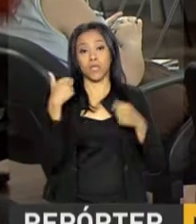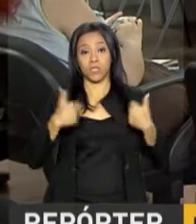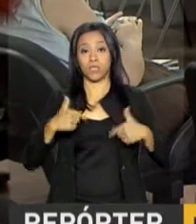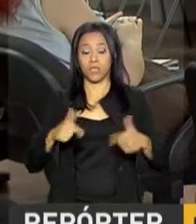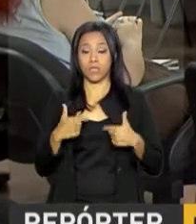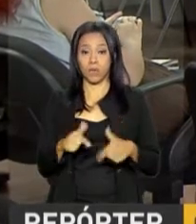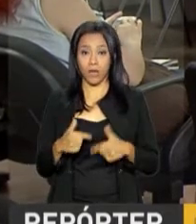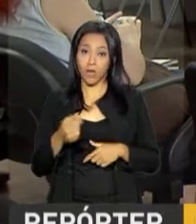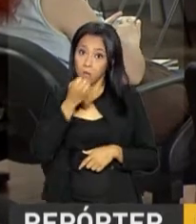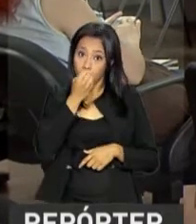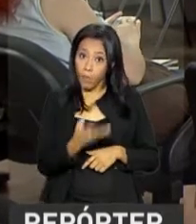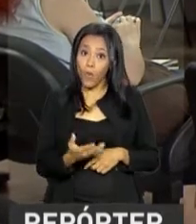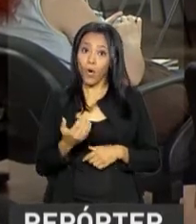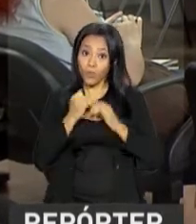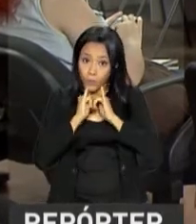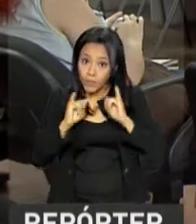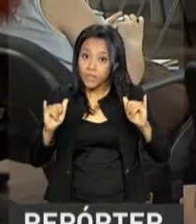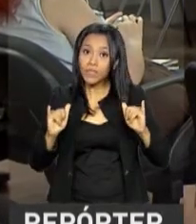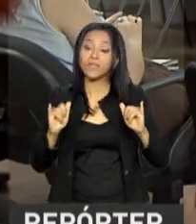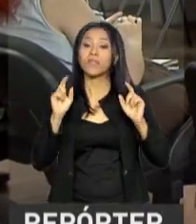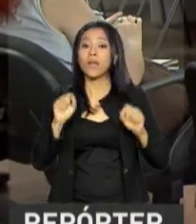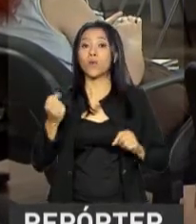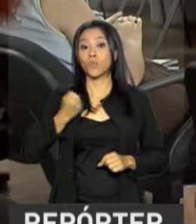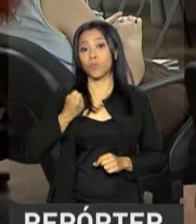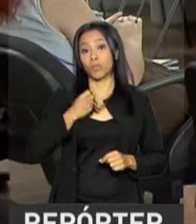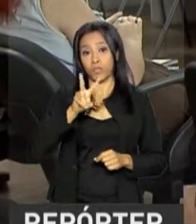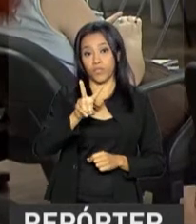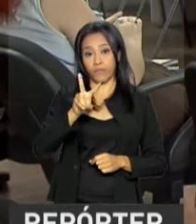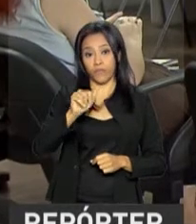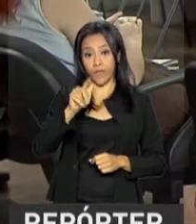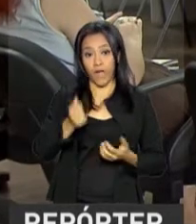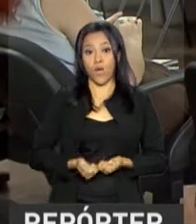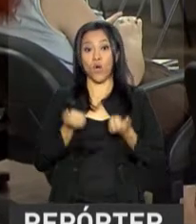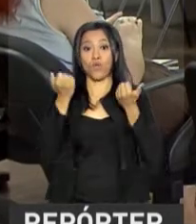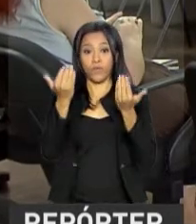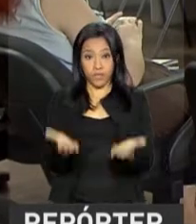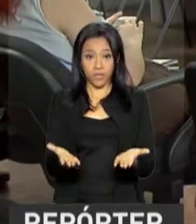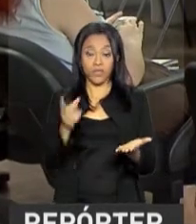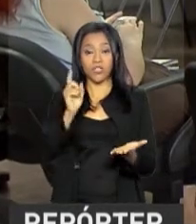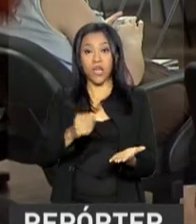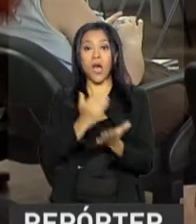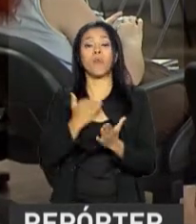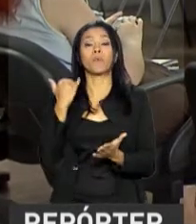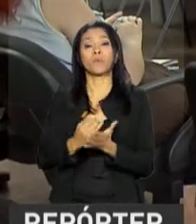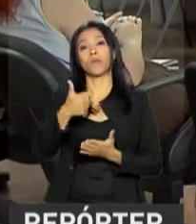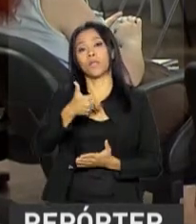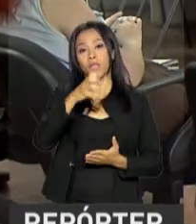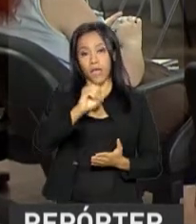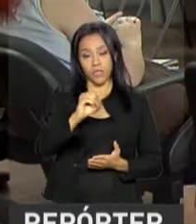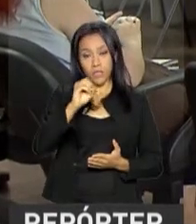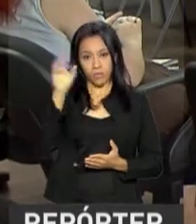uma boa notícia o número de vagas ofertadas pelo sine aumentou 10 por cento nos dois primeiros meses